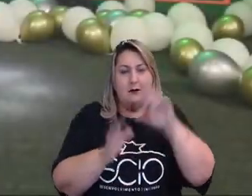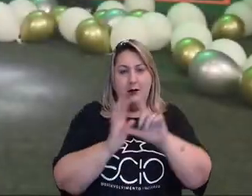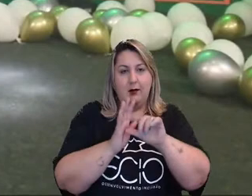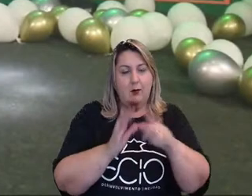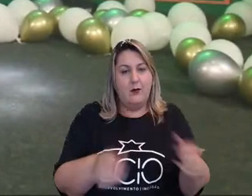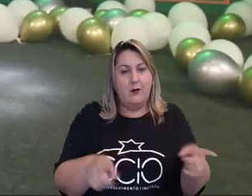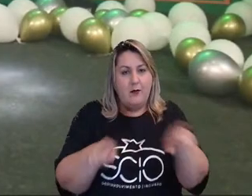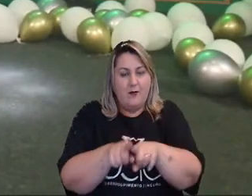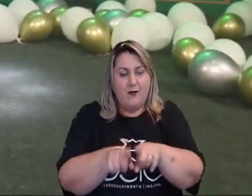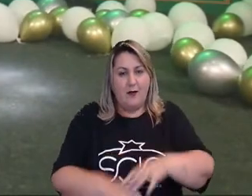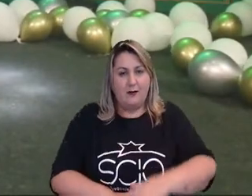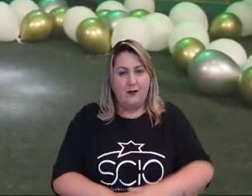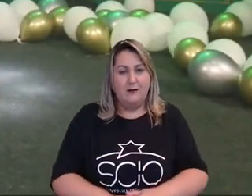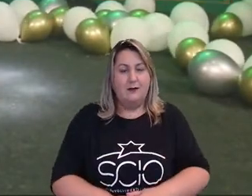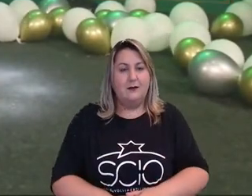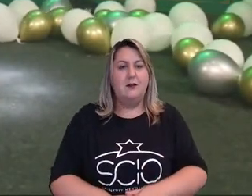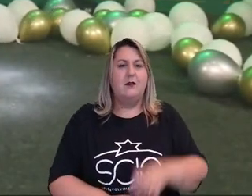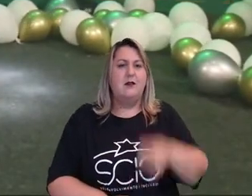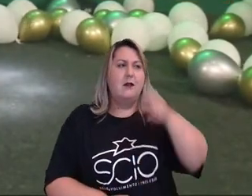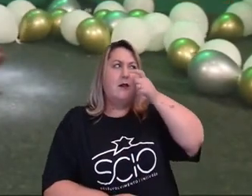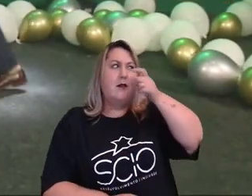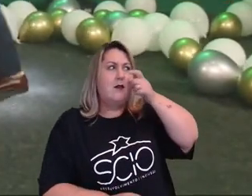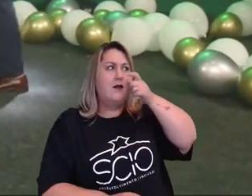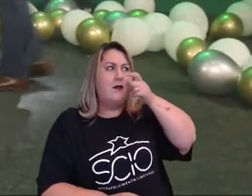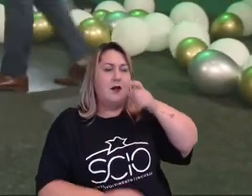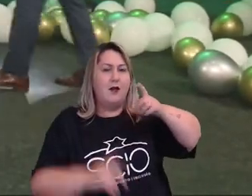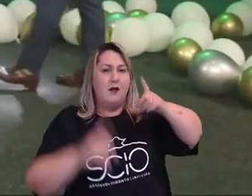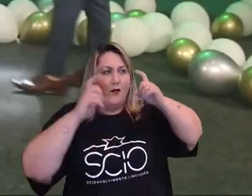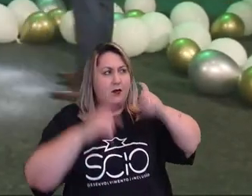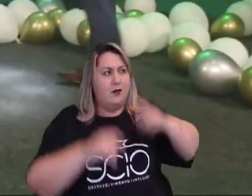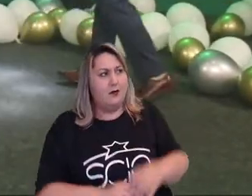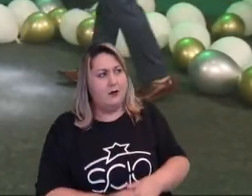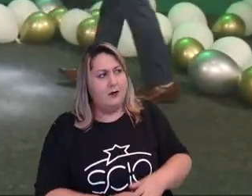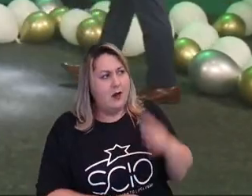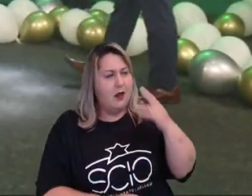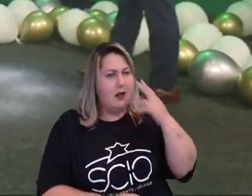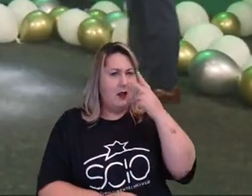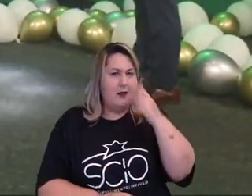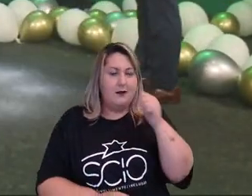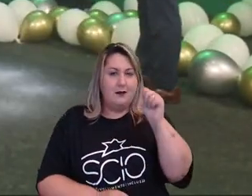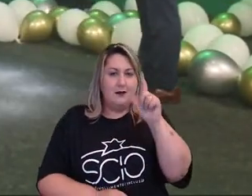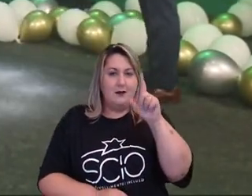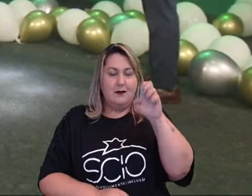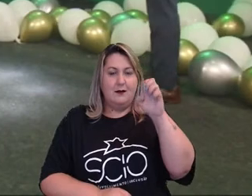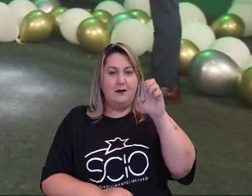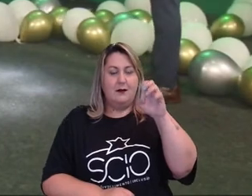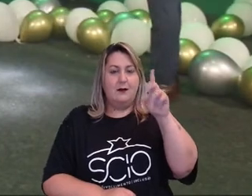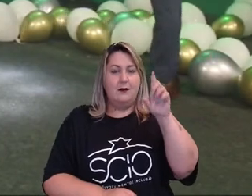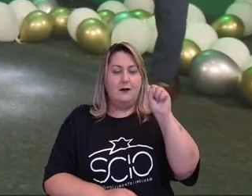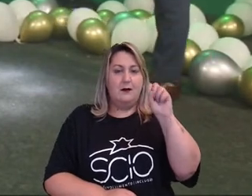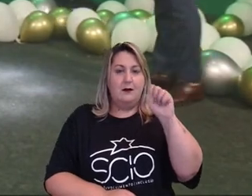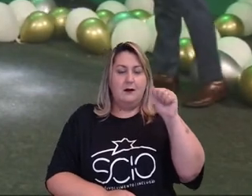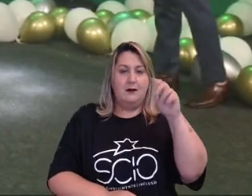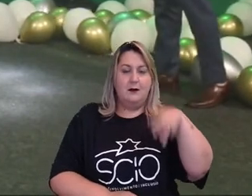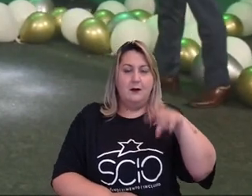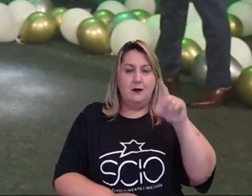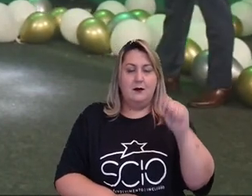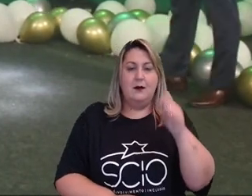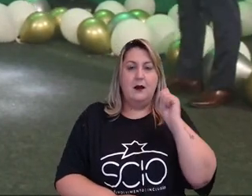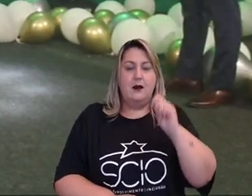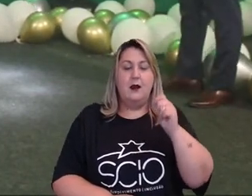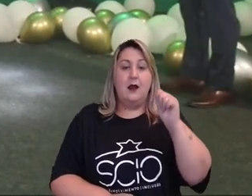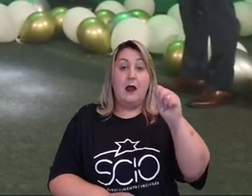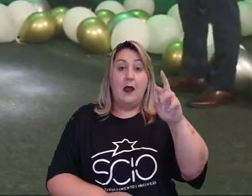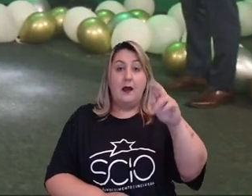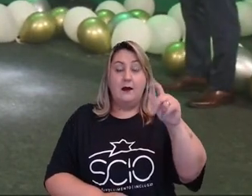pouco eu volto com mais sorteio. Vamos dar uma olhada nas fotos na tela. Olha que coisa linda. Alessandra Dias, da unidade de